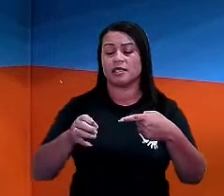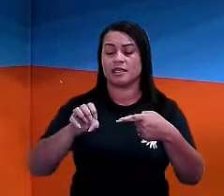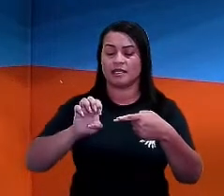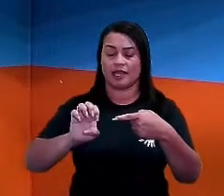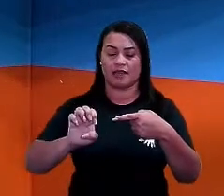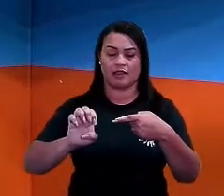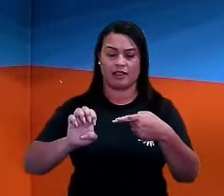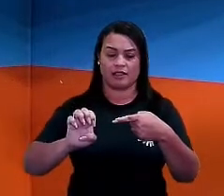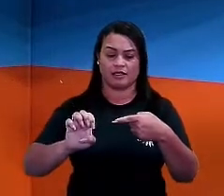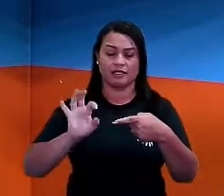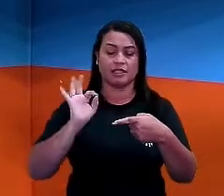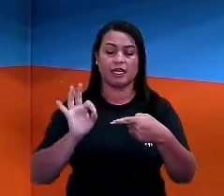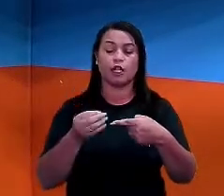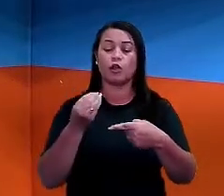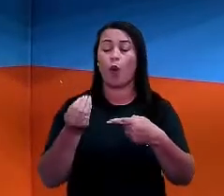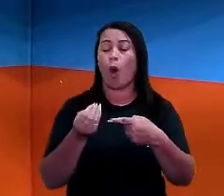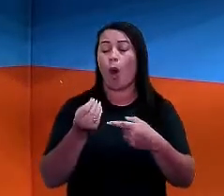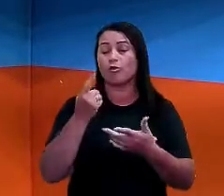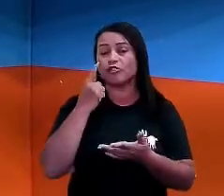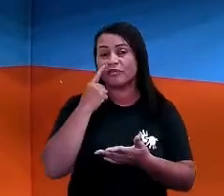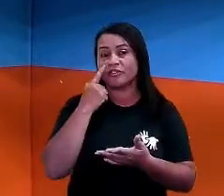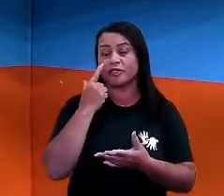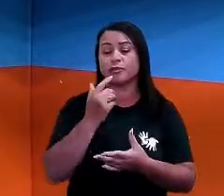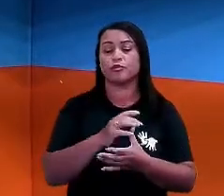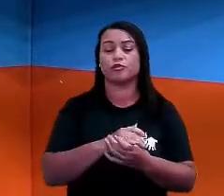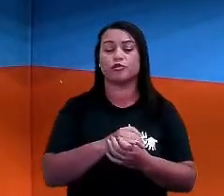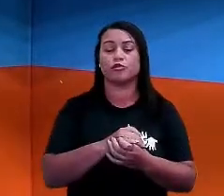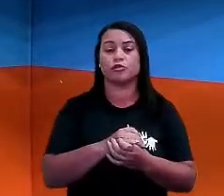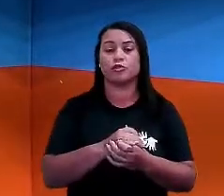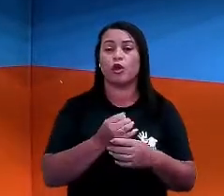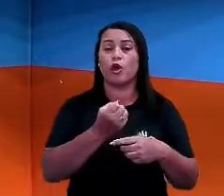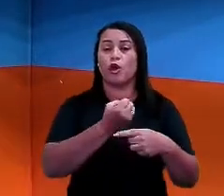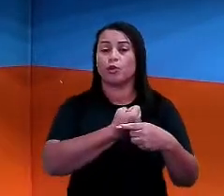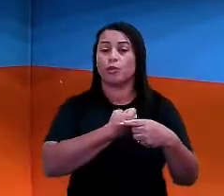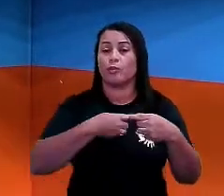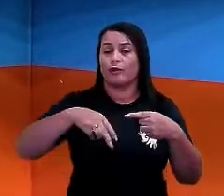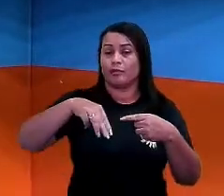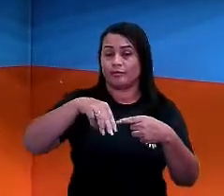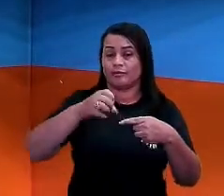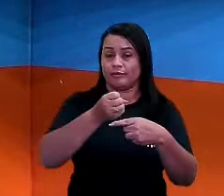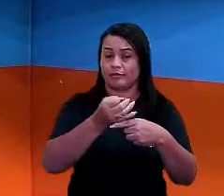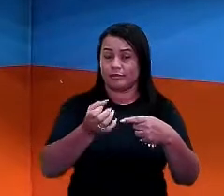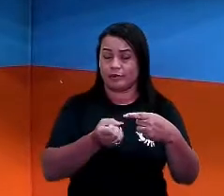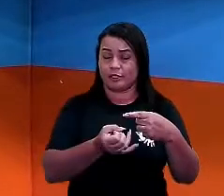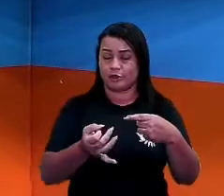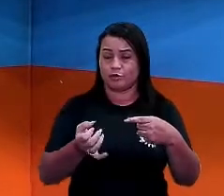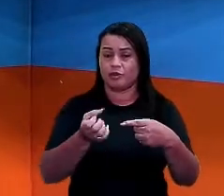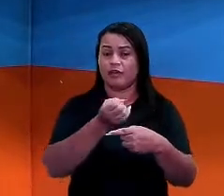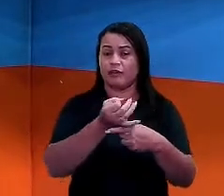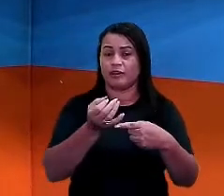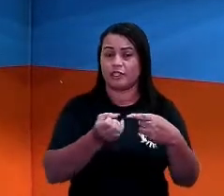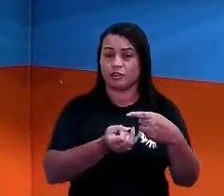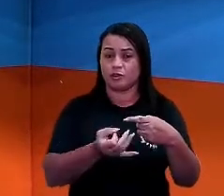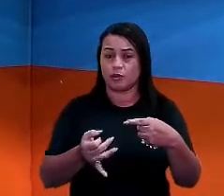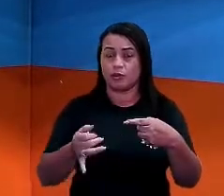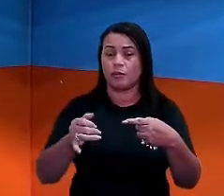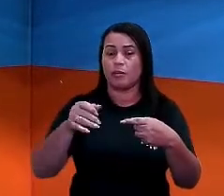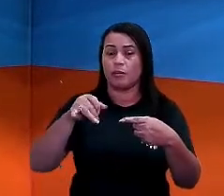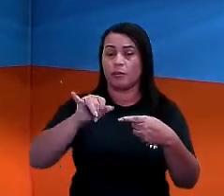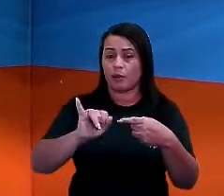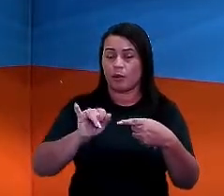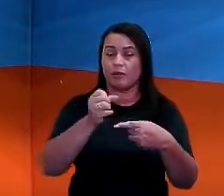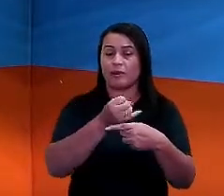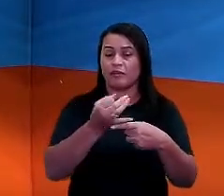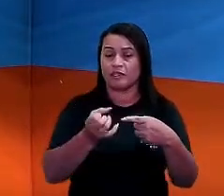equivalentes, tá? Nós vimos número misto, né, que é a fração mista. Vimos a fração